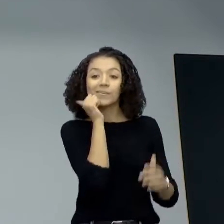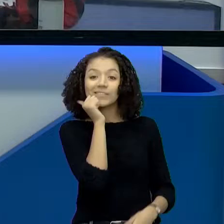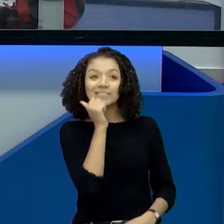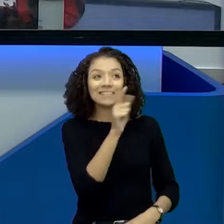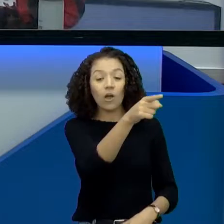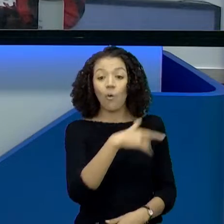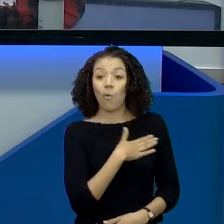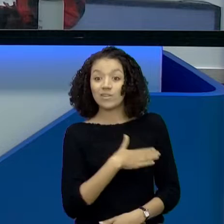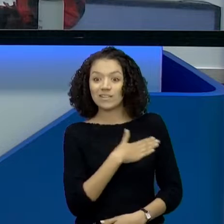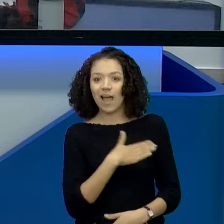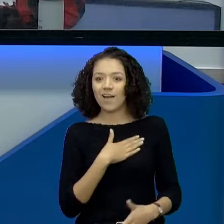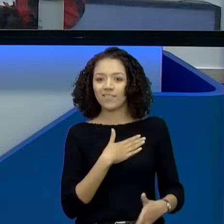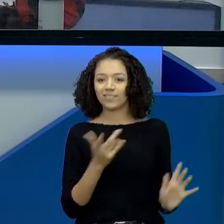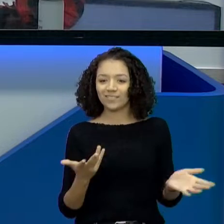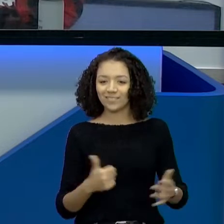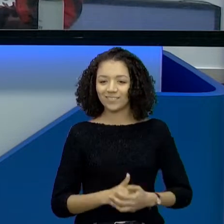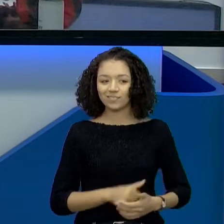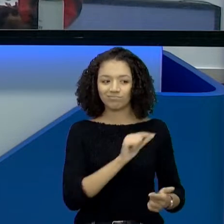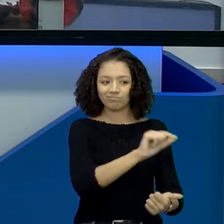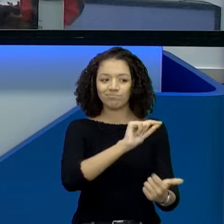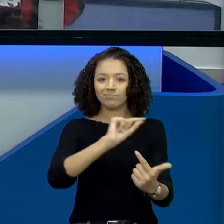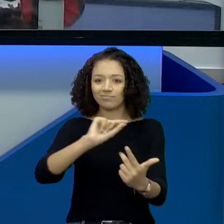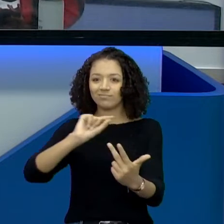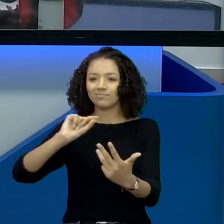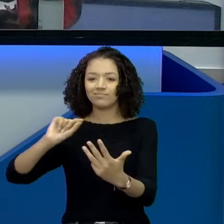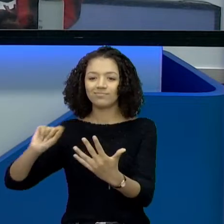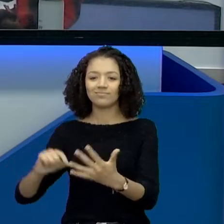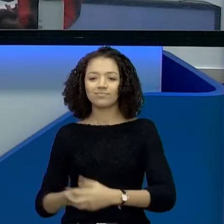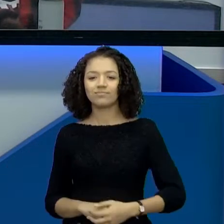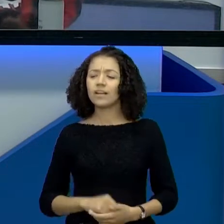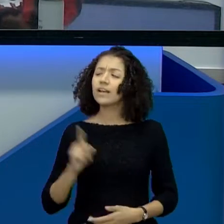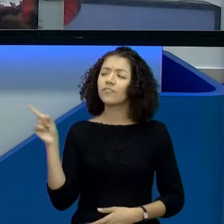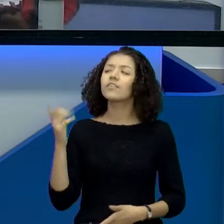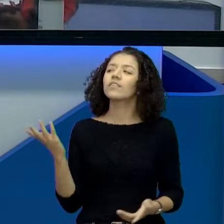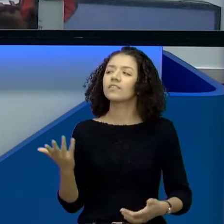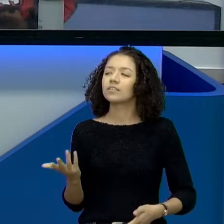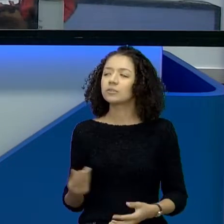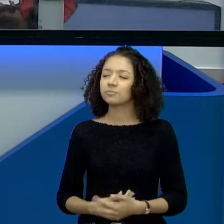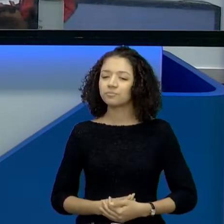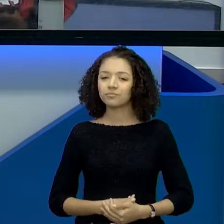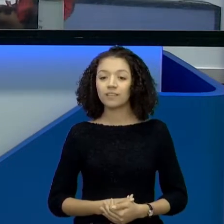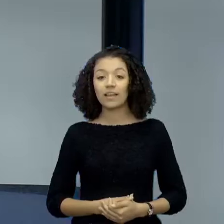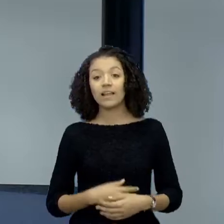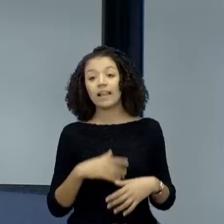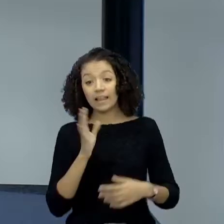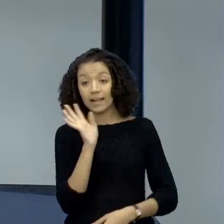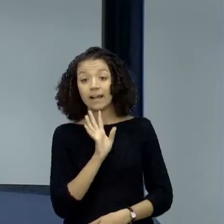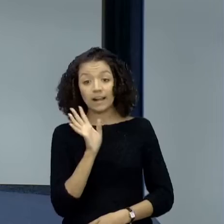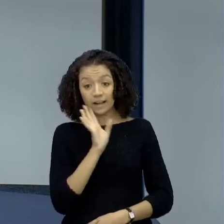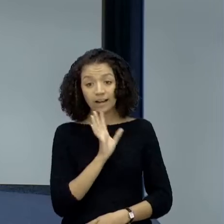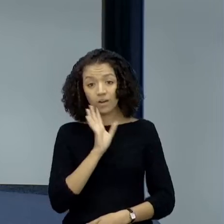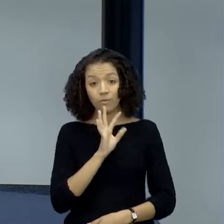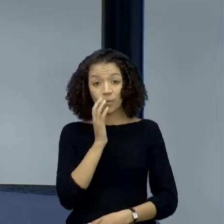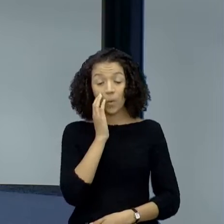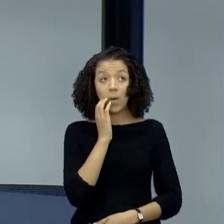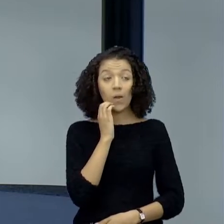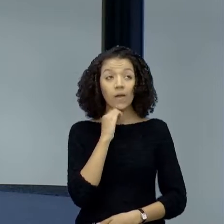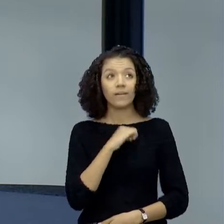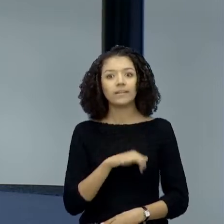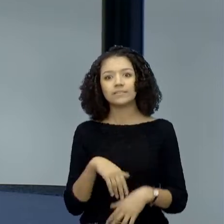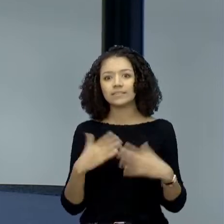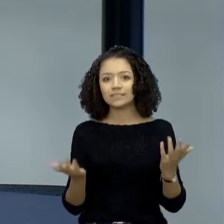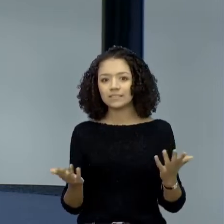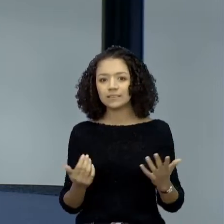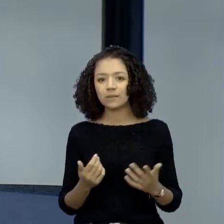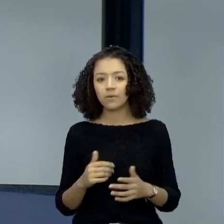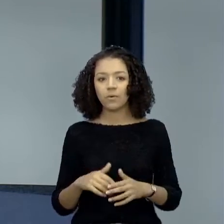gente conseguiu fazer. E você, Fá, como é que foi? Olha, eu achei muito legal e para mim eu acho que a maior diferença, né, em relação